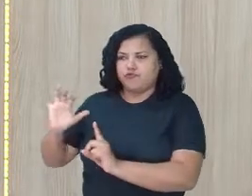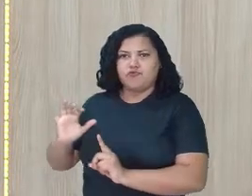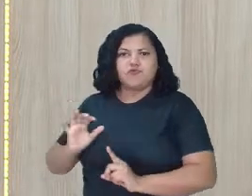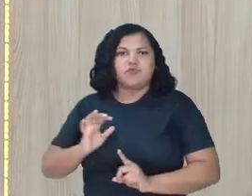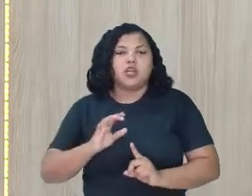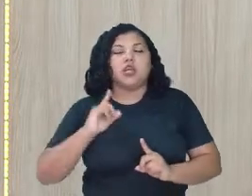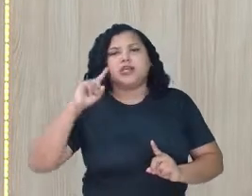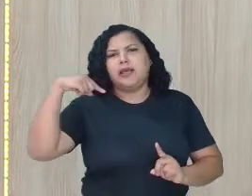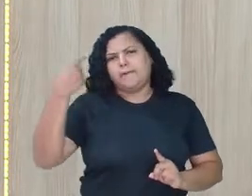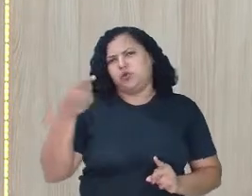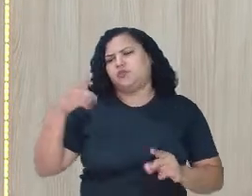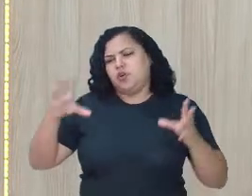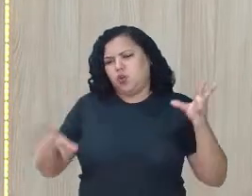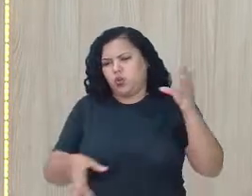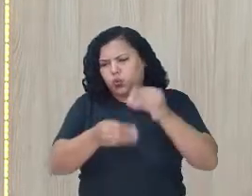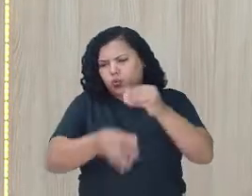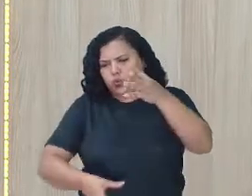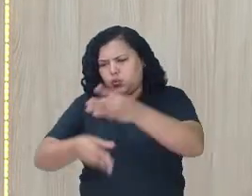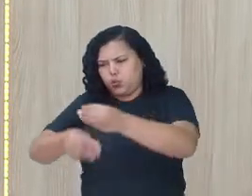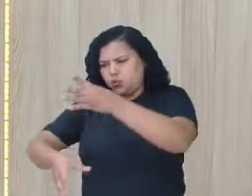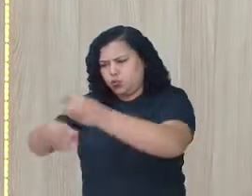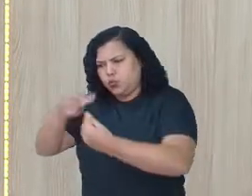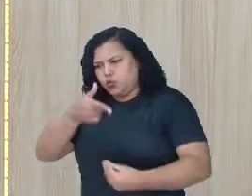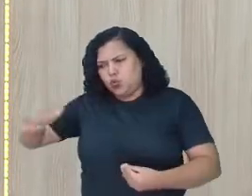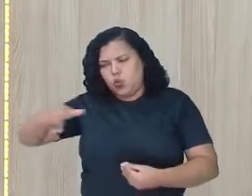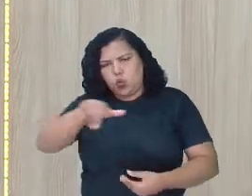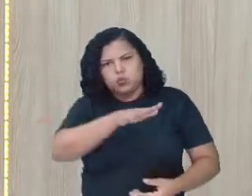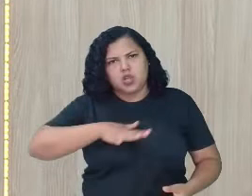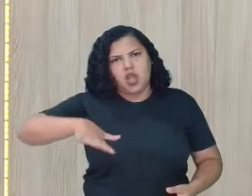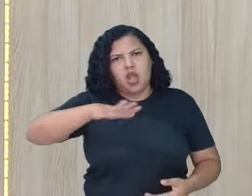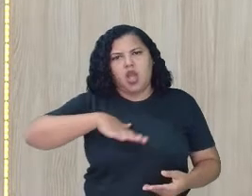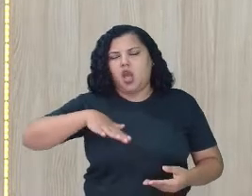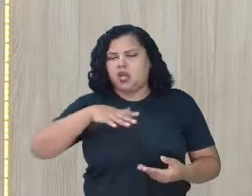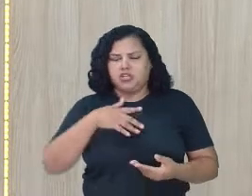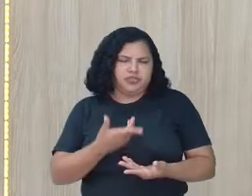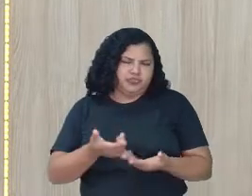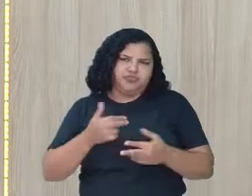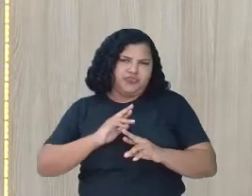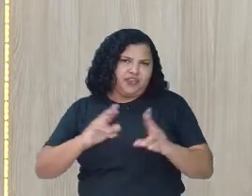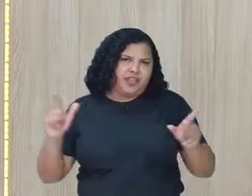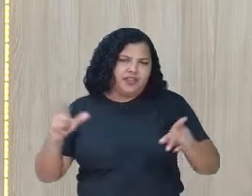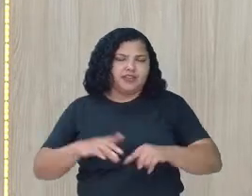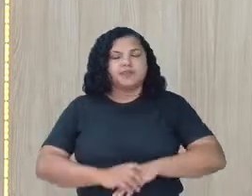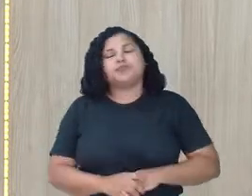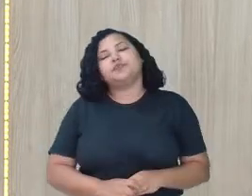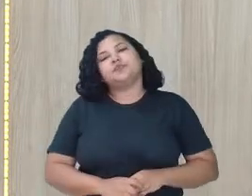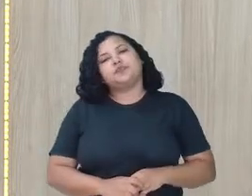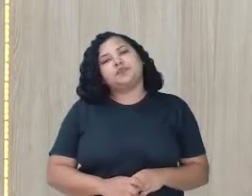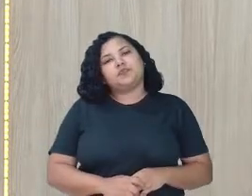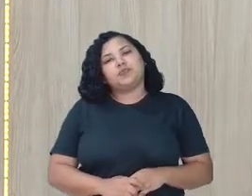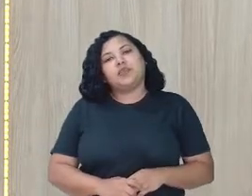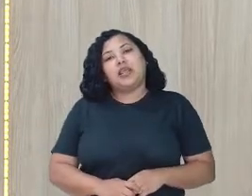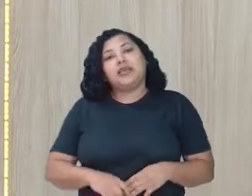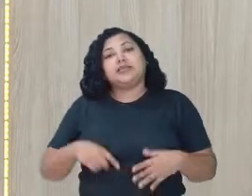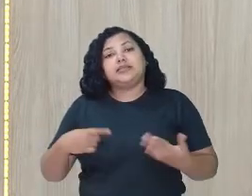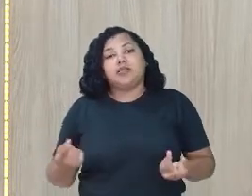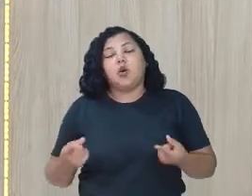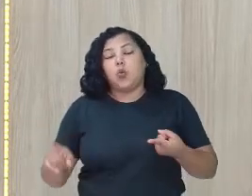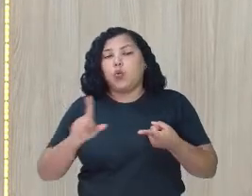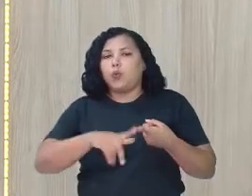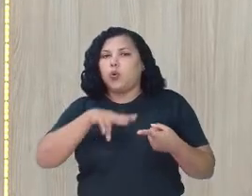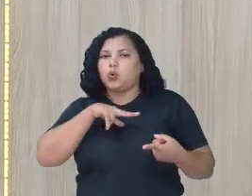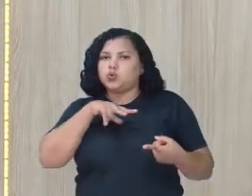que depois foram se somando com outros povos de outras origens, né, que também vieram para cá, eles foram